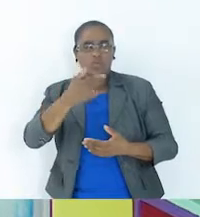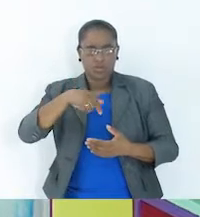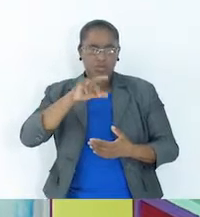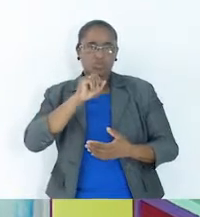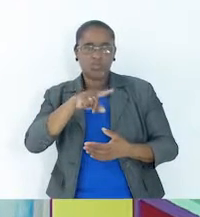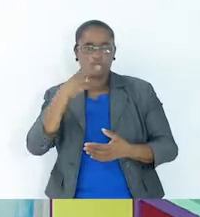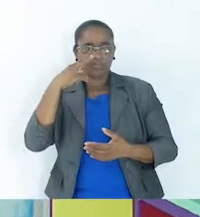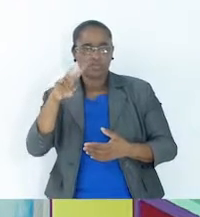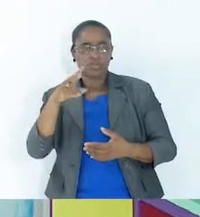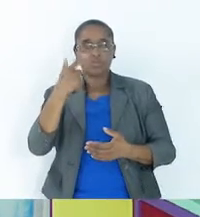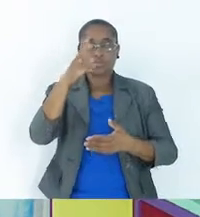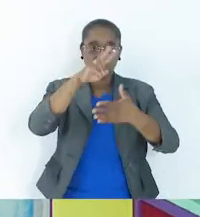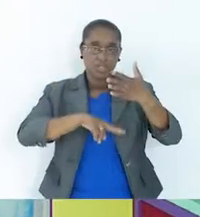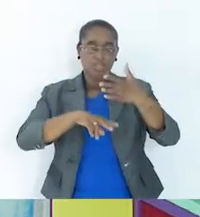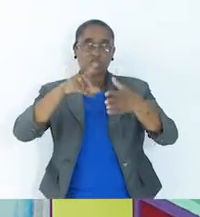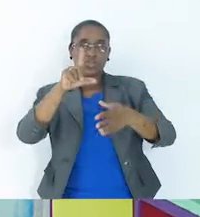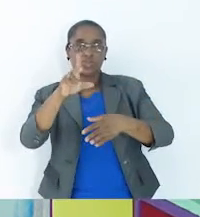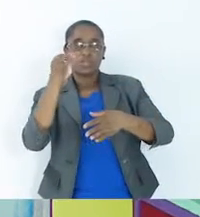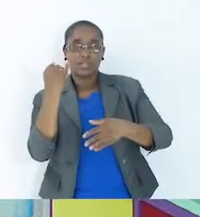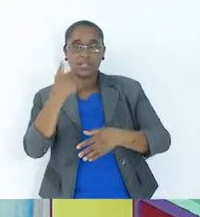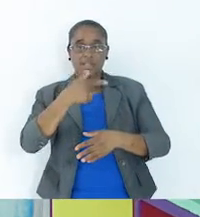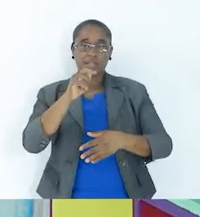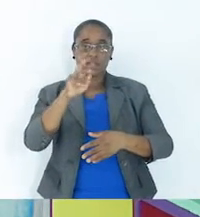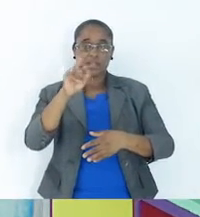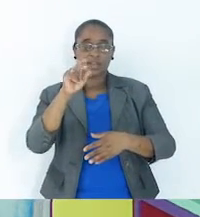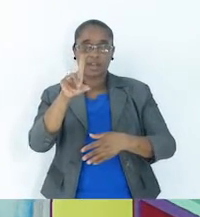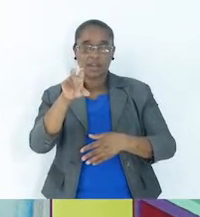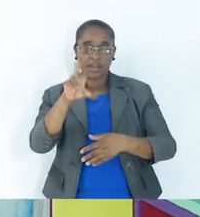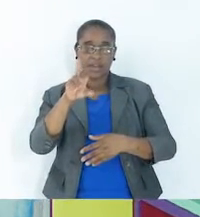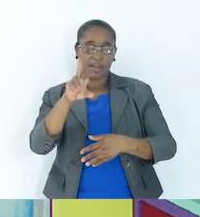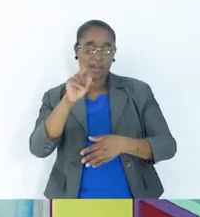um texto literário de um texto não literário? Dá lá uma dica.